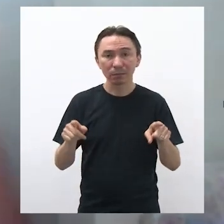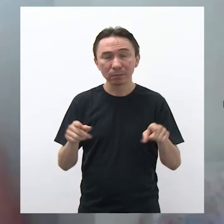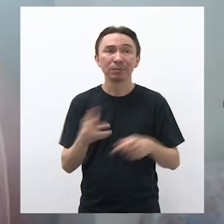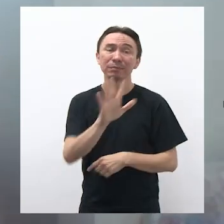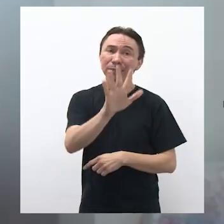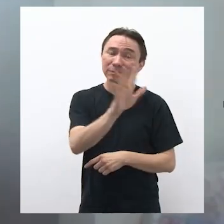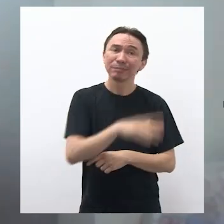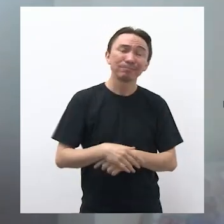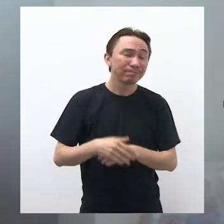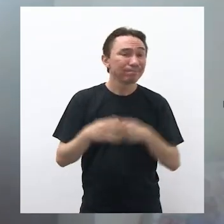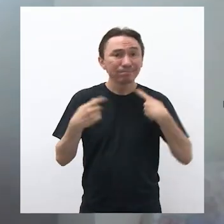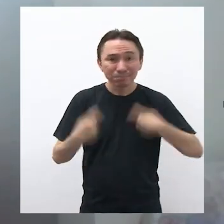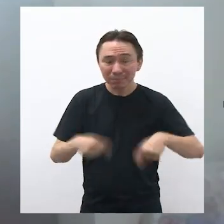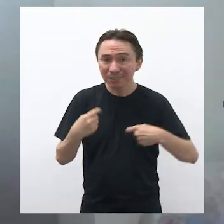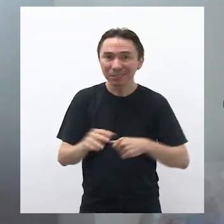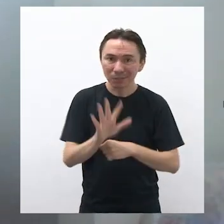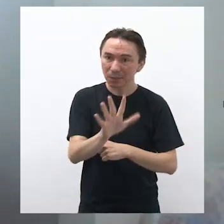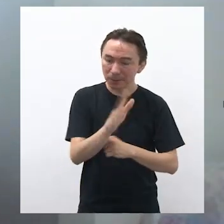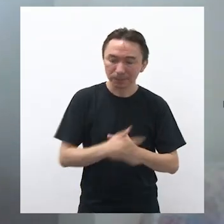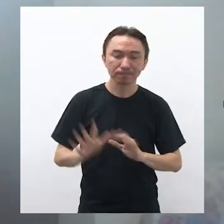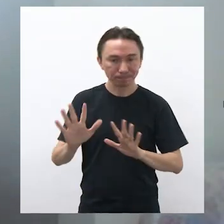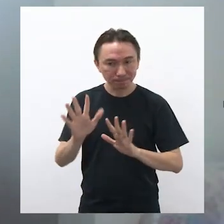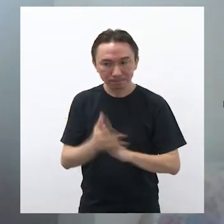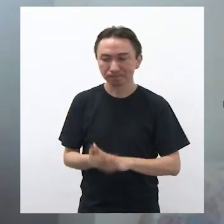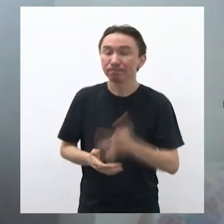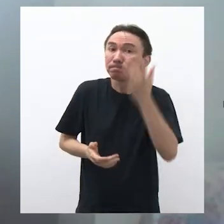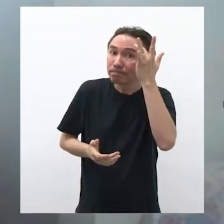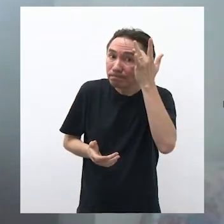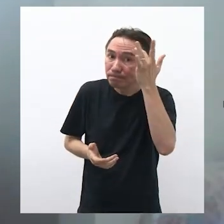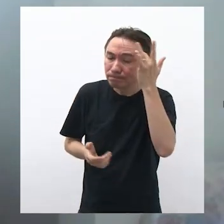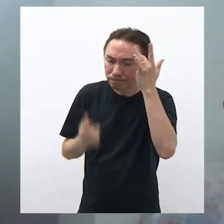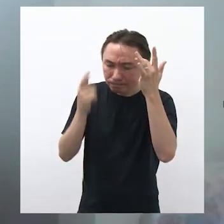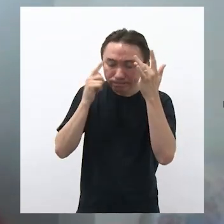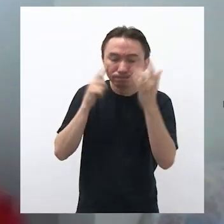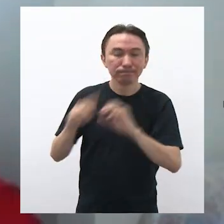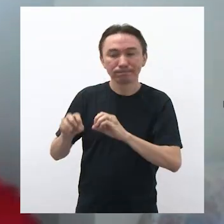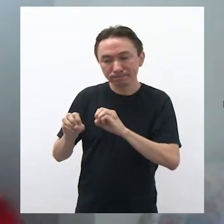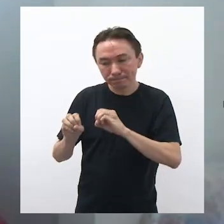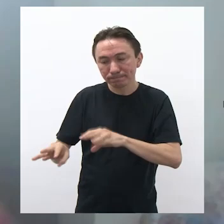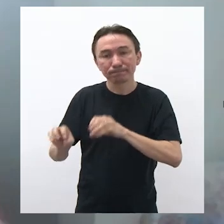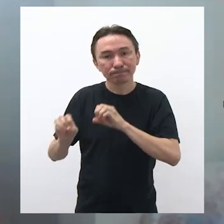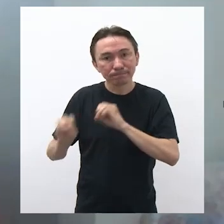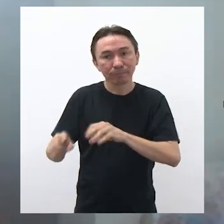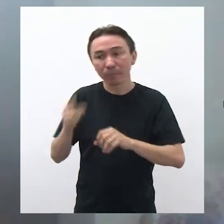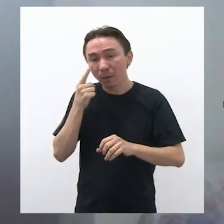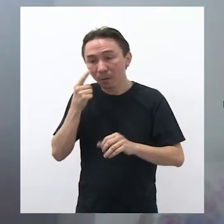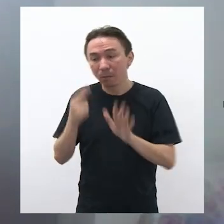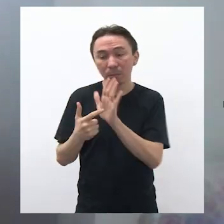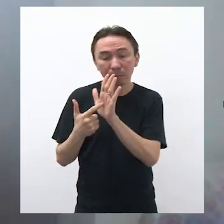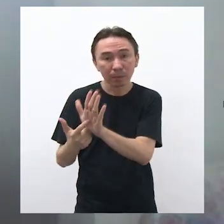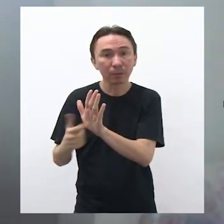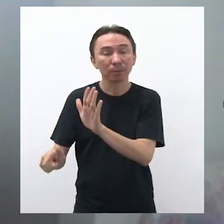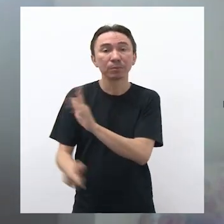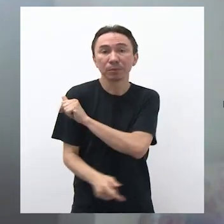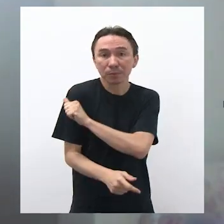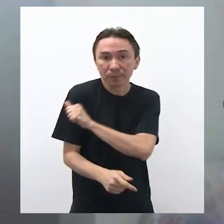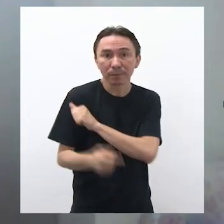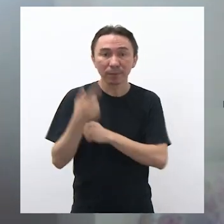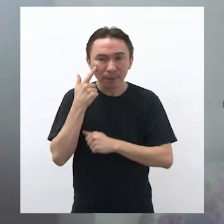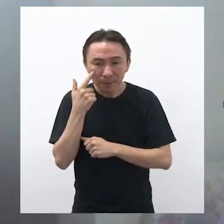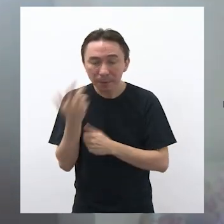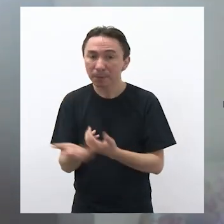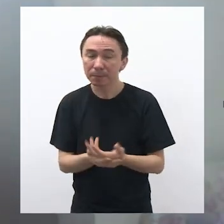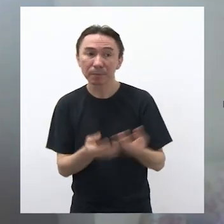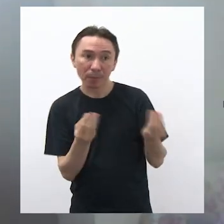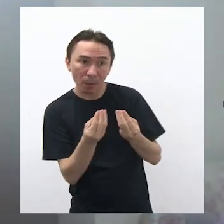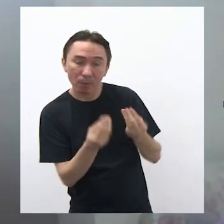intencionalidade nesse processo. Então, aí a gente consegue mostrar para o estudante, ter resultados, evidências que nos contam